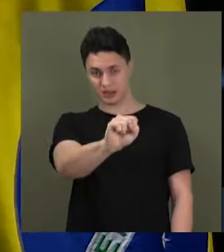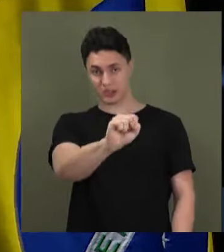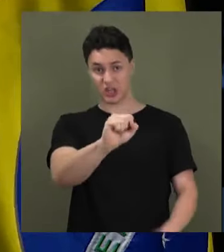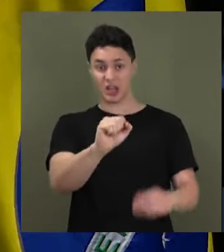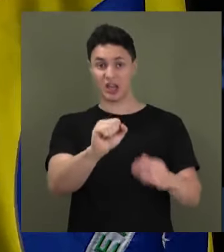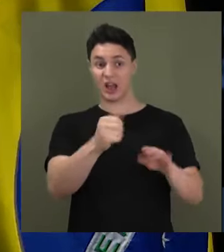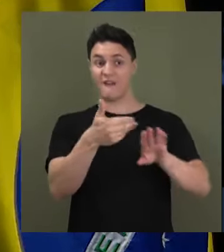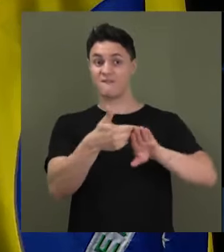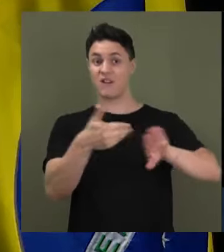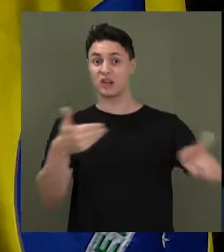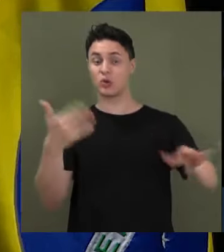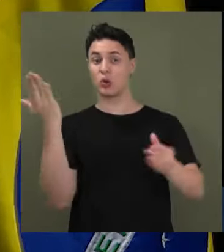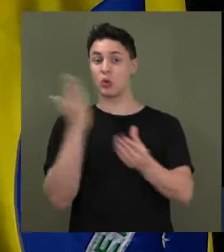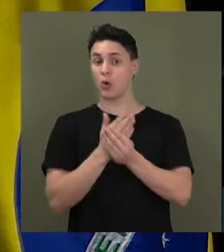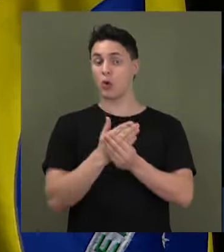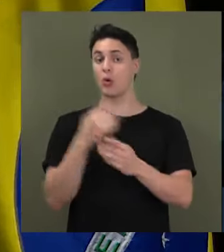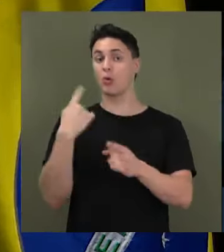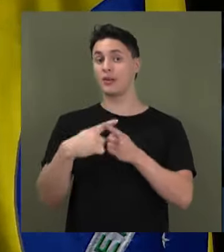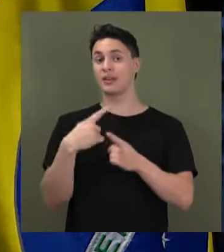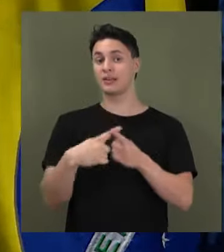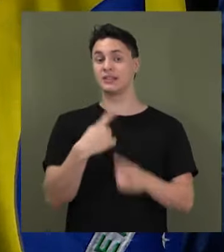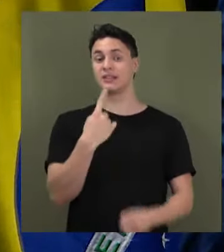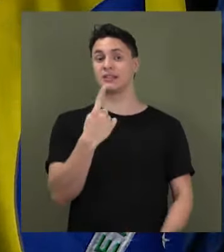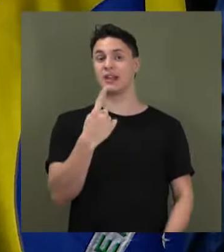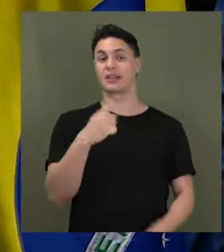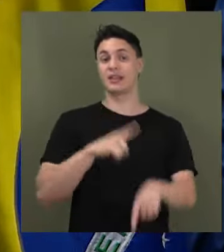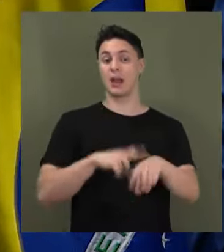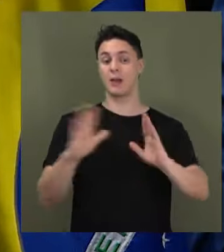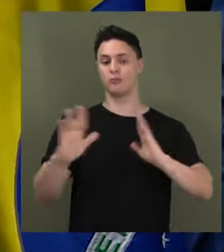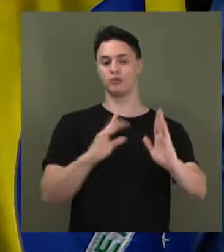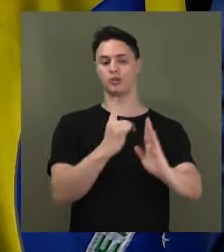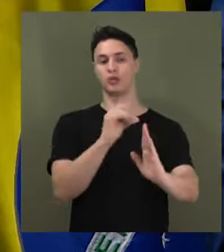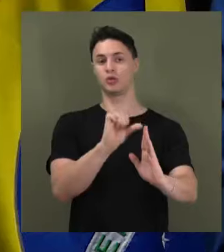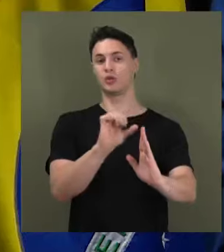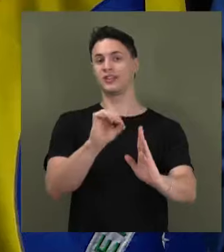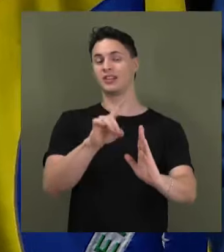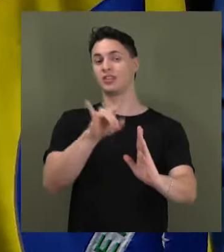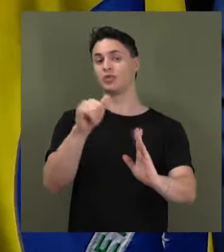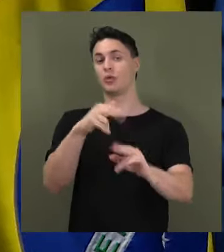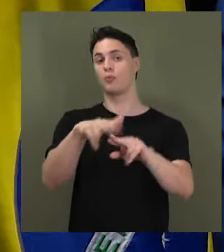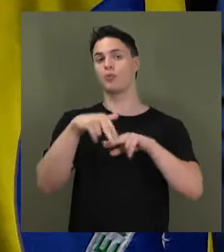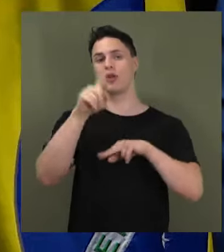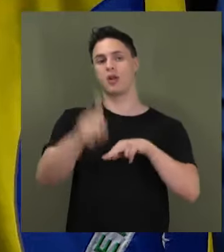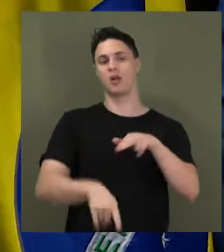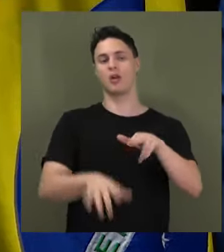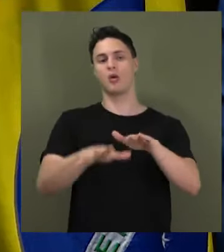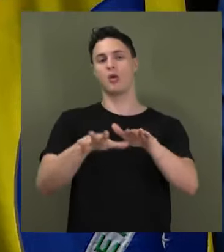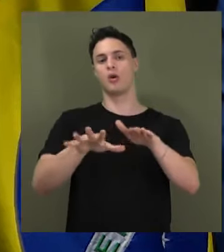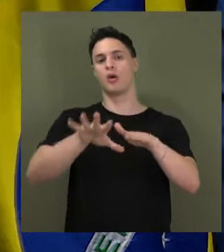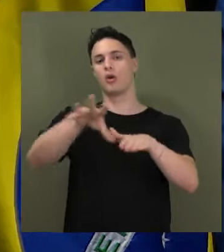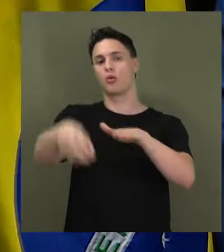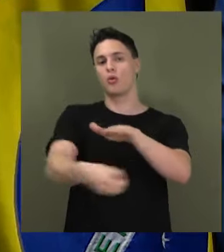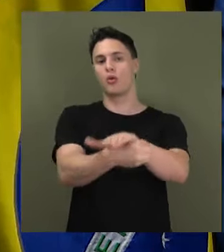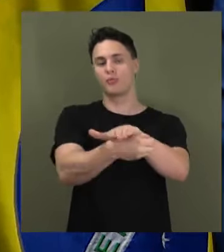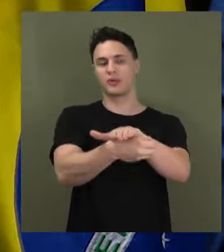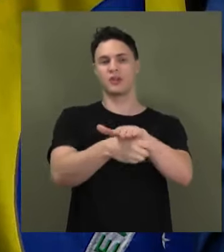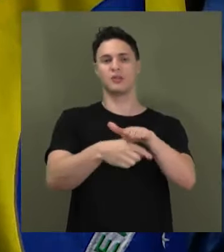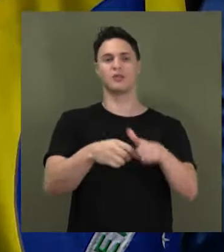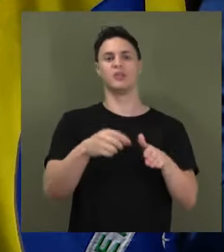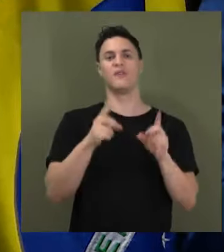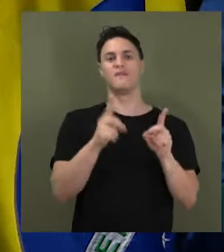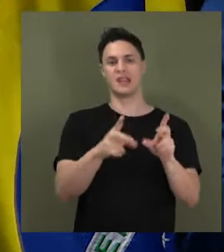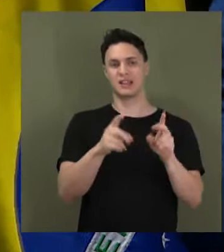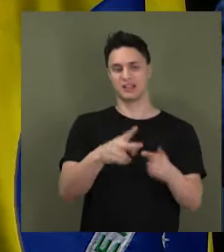afastados inicialmente por 180 dias em virtude de corrupção e venda de sentenças,